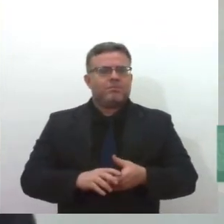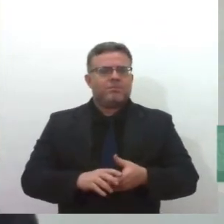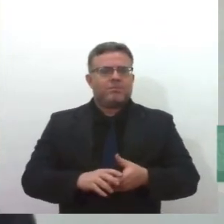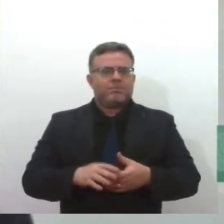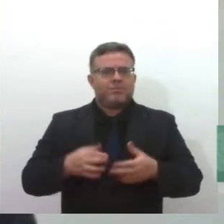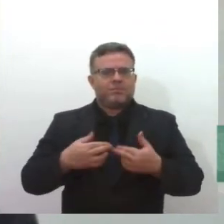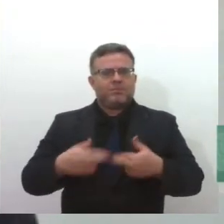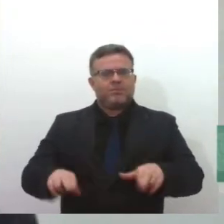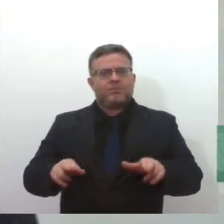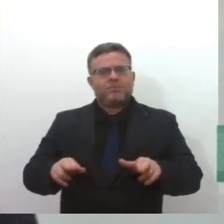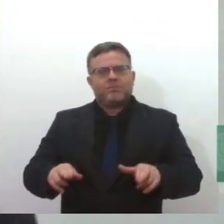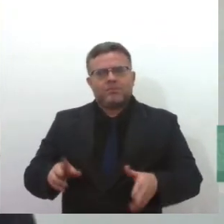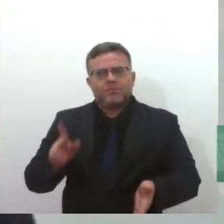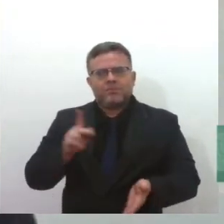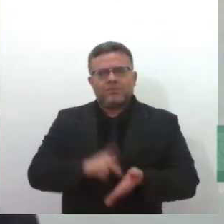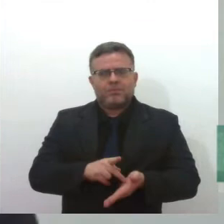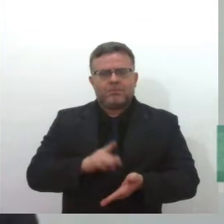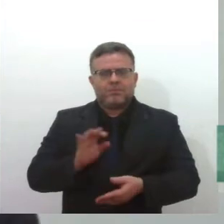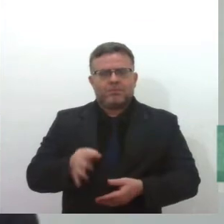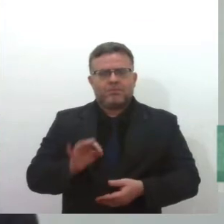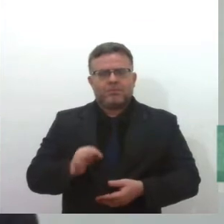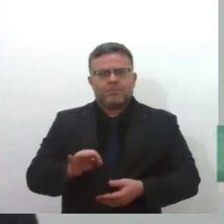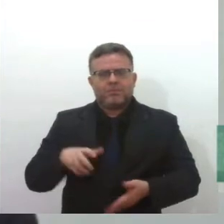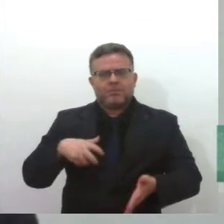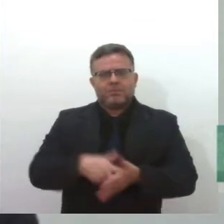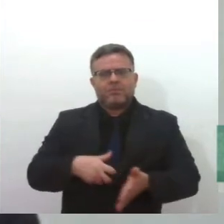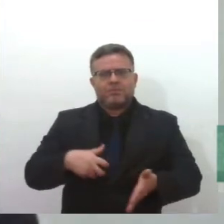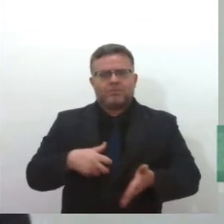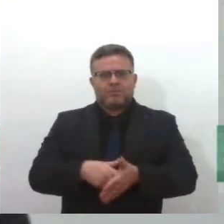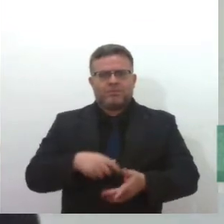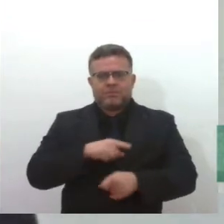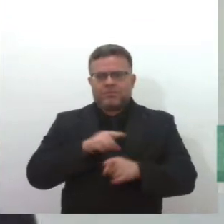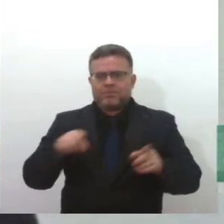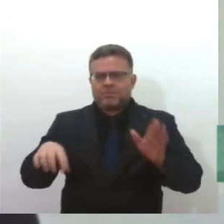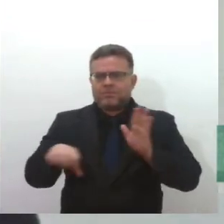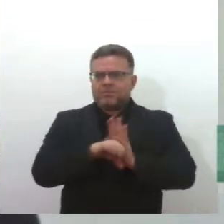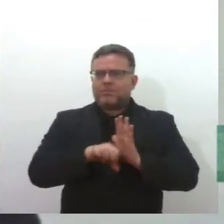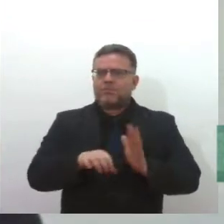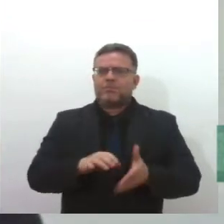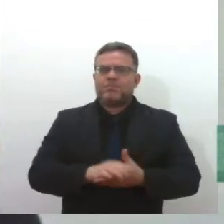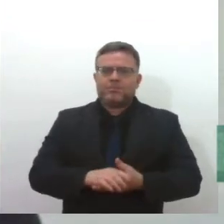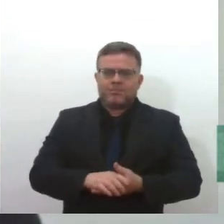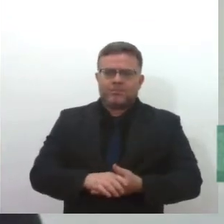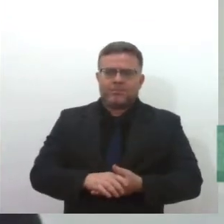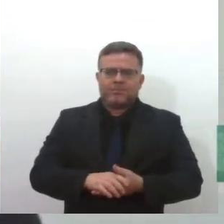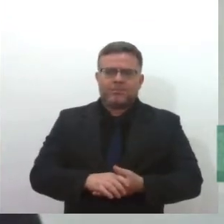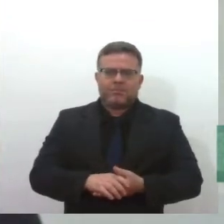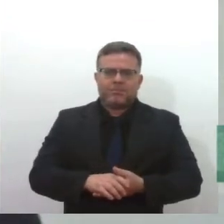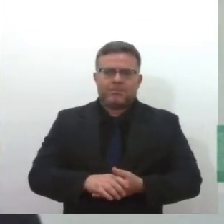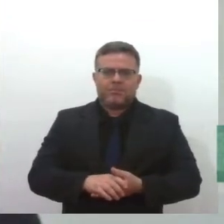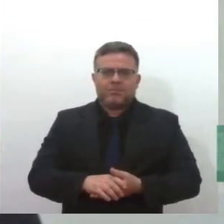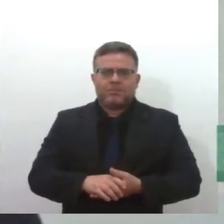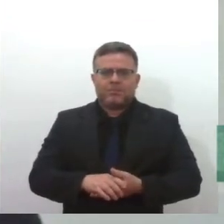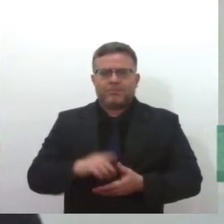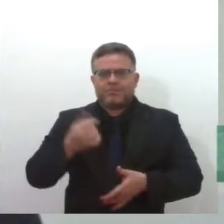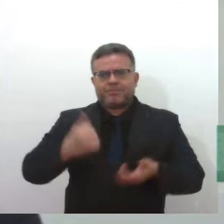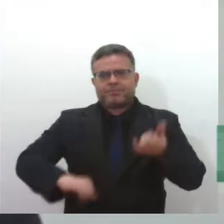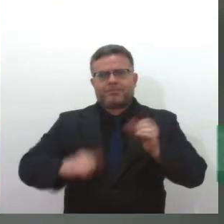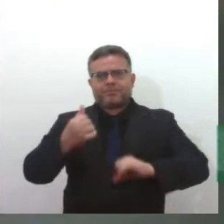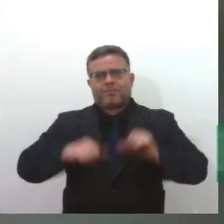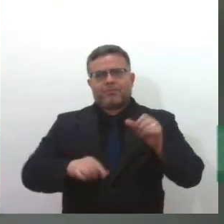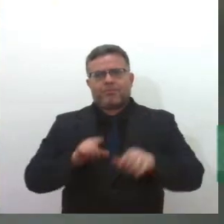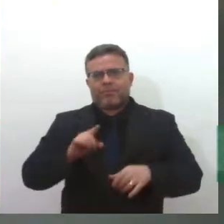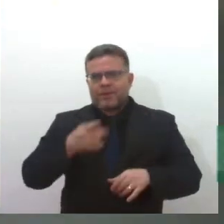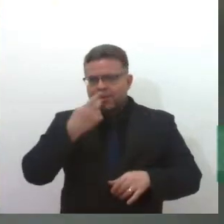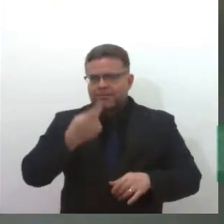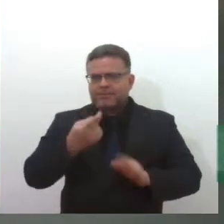possibilitar a efetiva punição desses criminosos. Juan, sua avaliação sobre esse ponto aí do